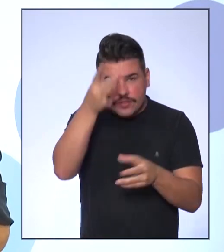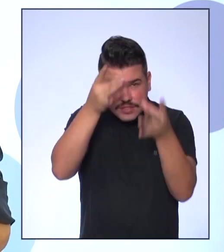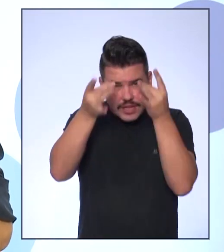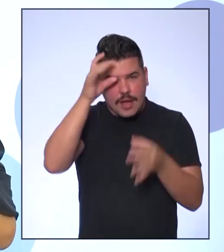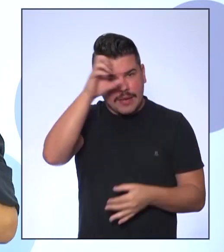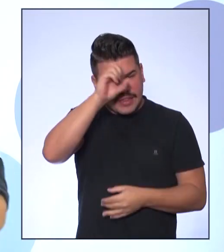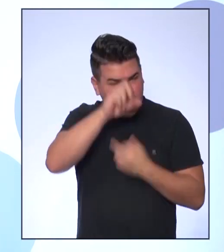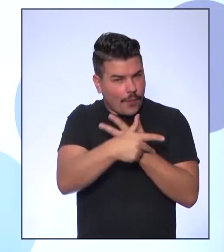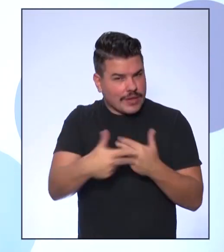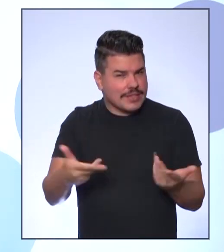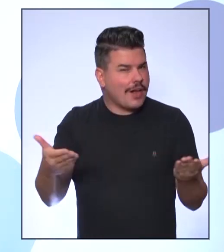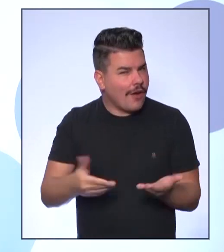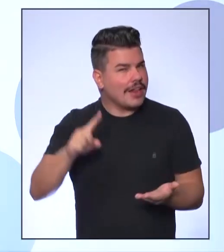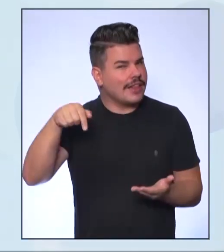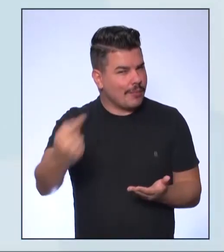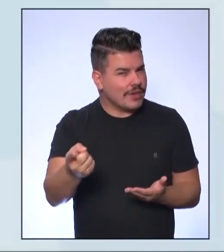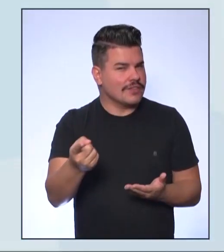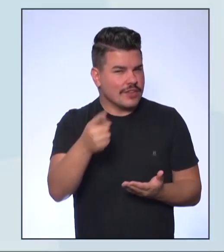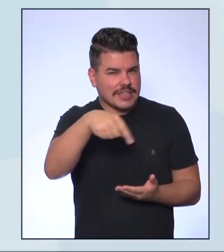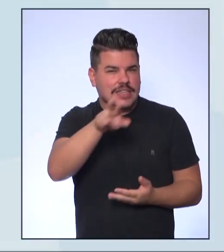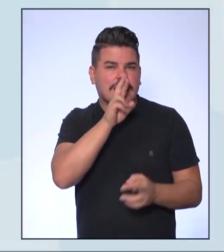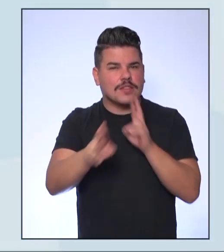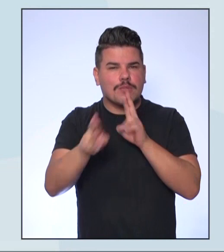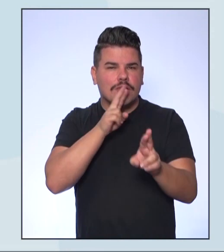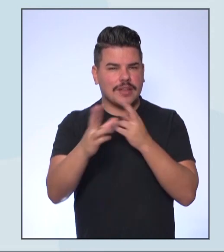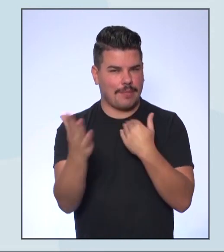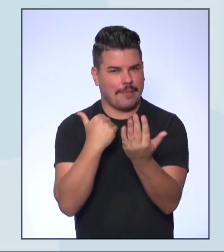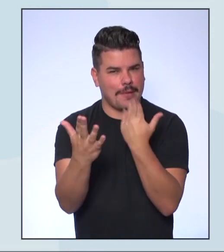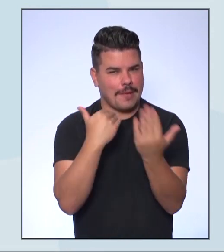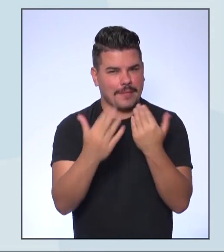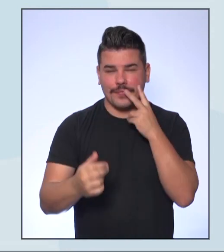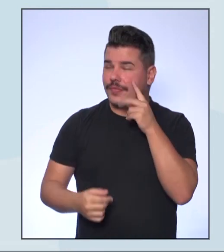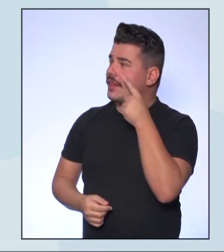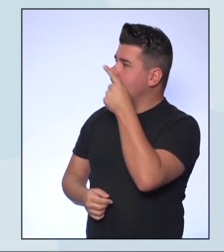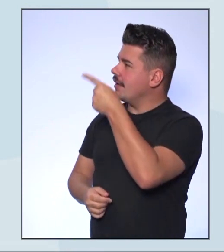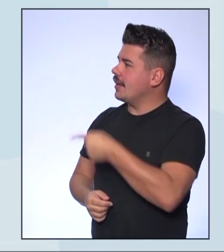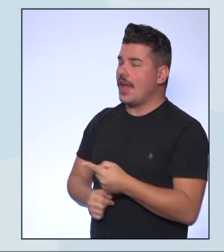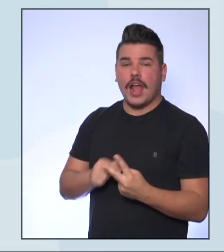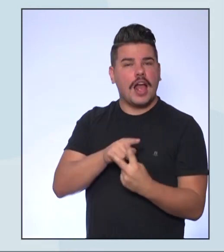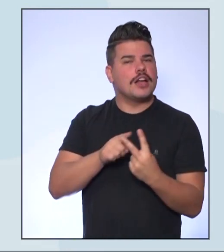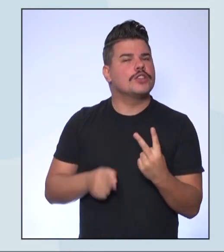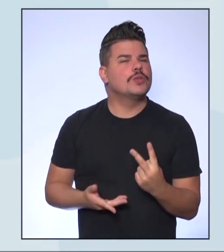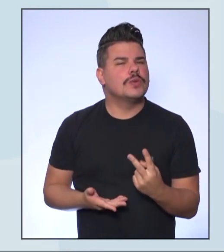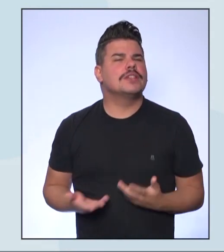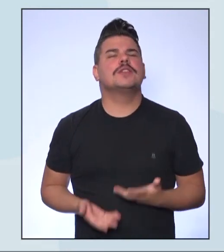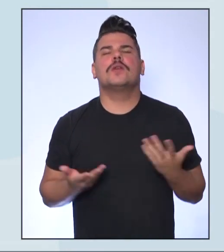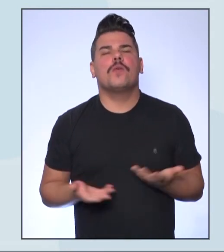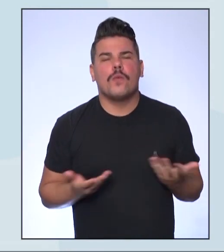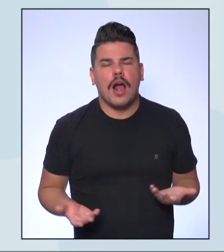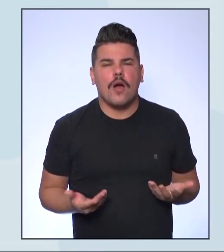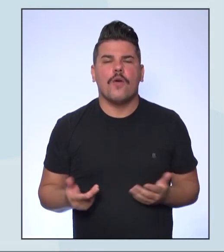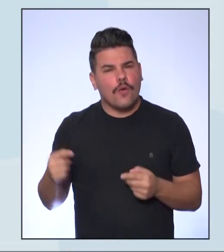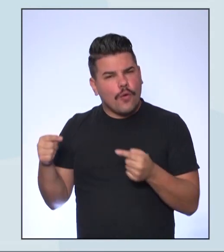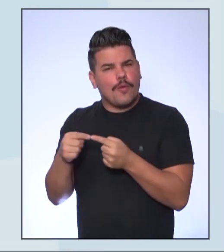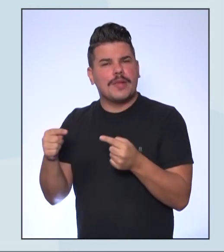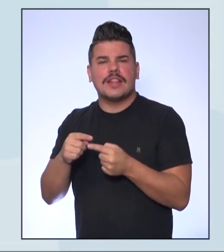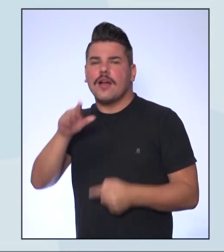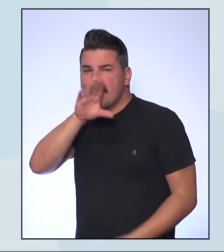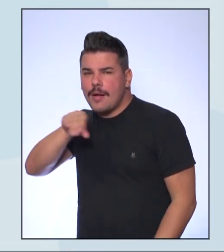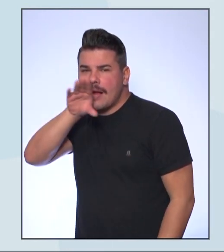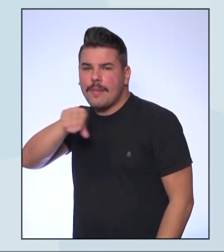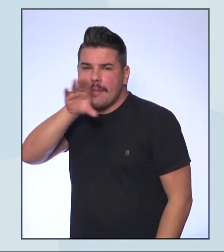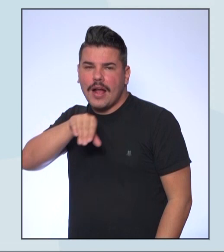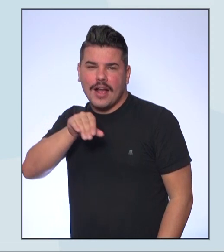chat. As perguntas são: quais palavras que aparecem no meme podemos dizer que são referentes à linguagem oral? Ouvindo